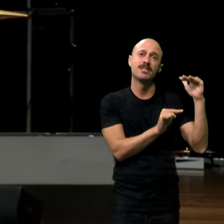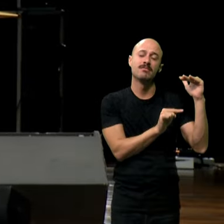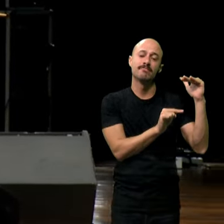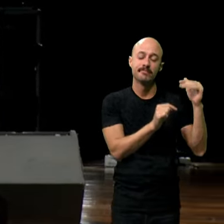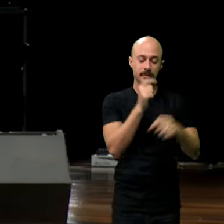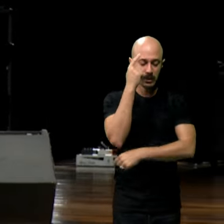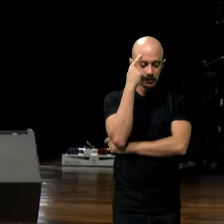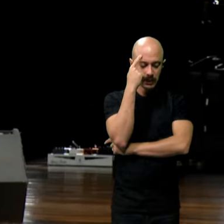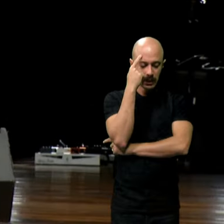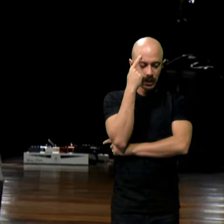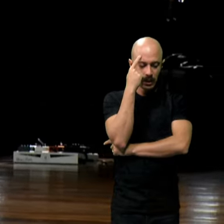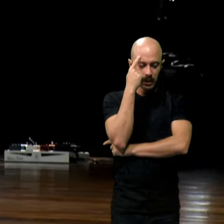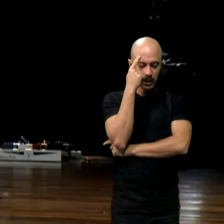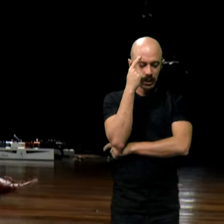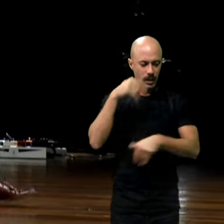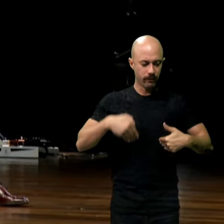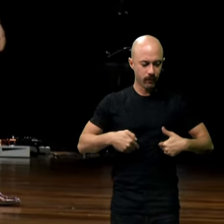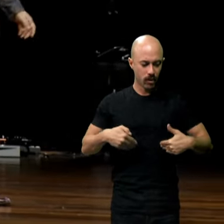Sofra, diabo.